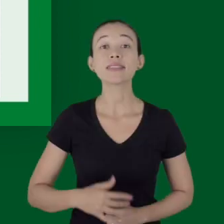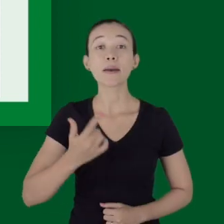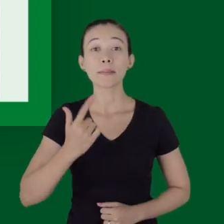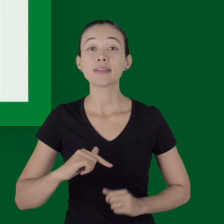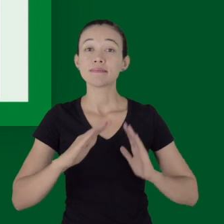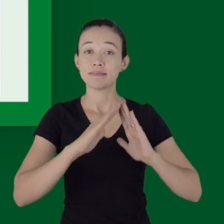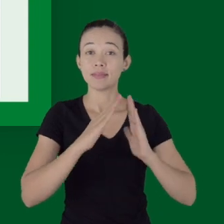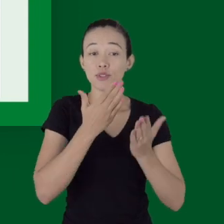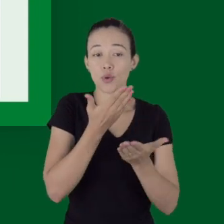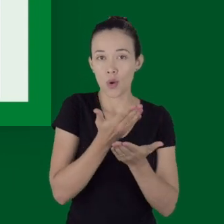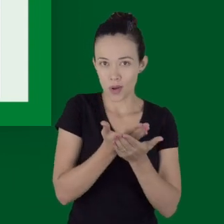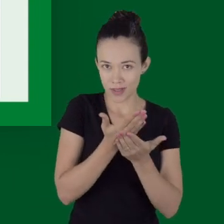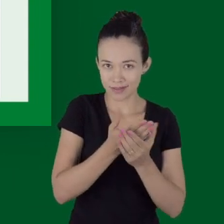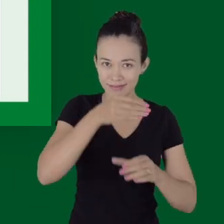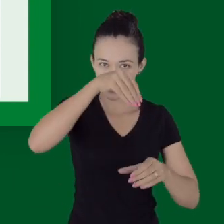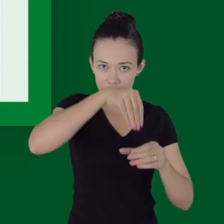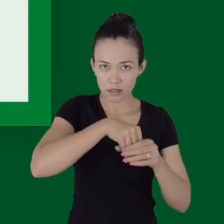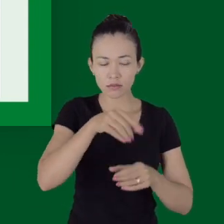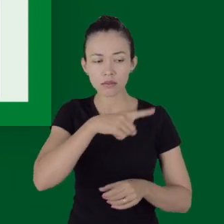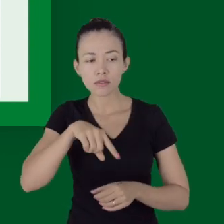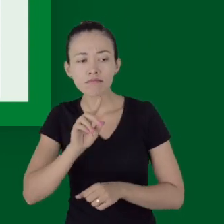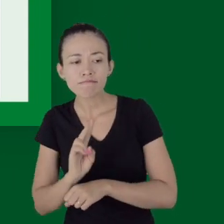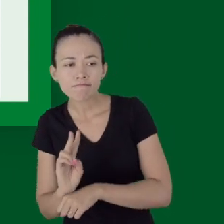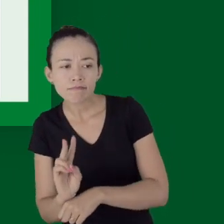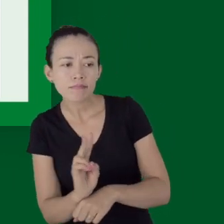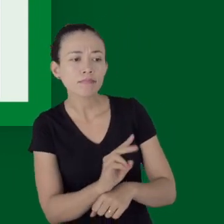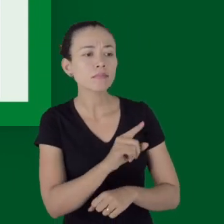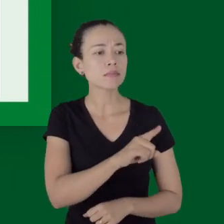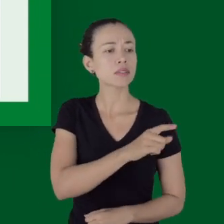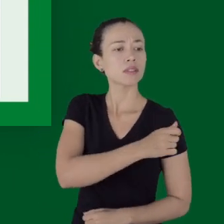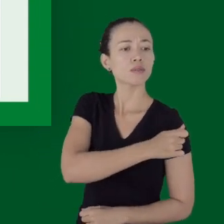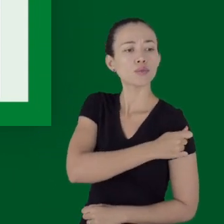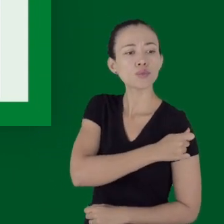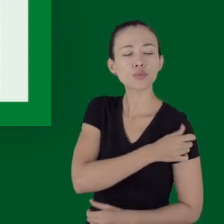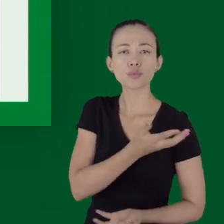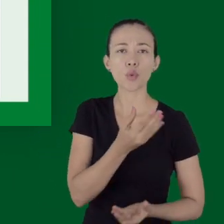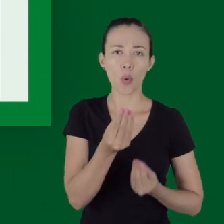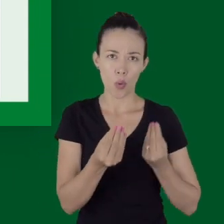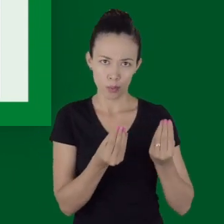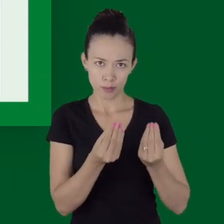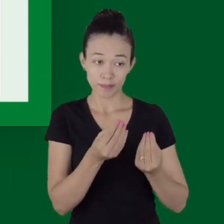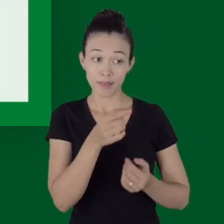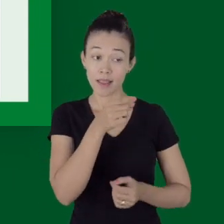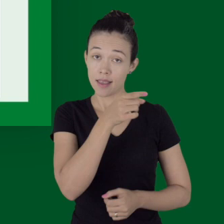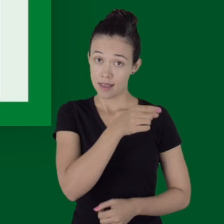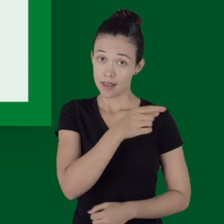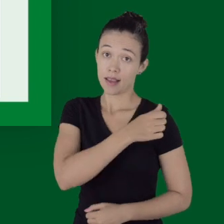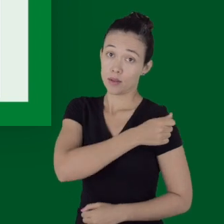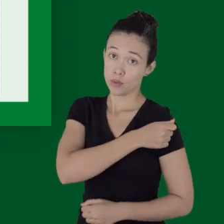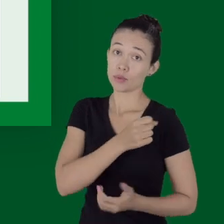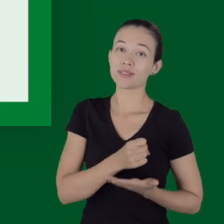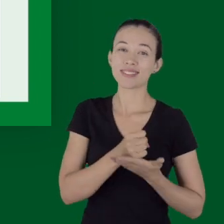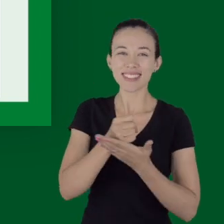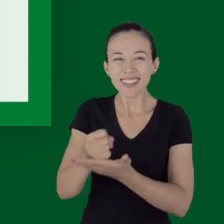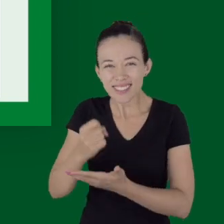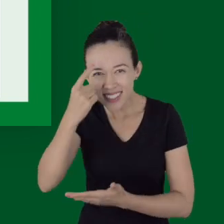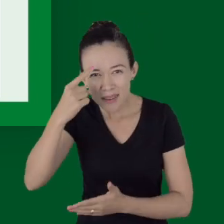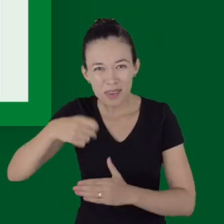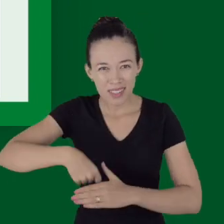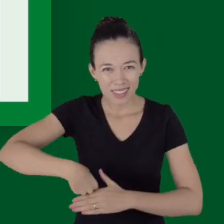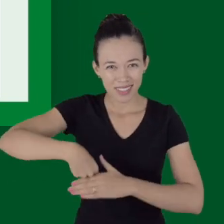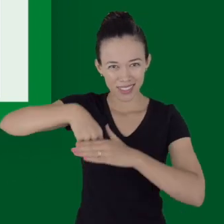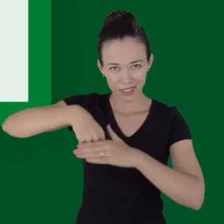E o monitoramento e tratamento, né, do diabetes na escola. Os itens importantes que o aluno deve levar